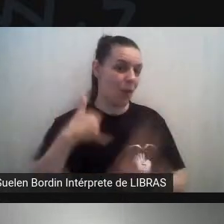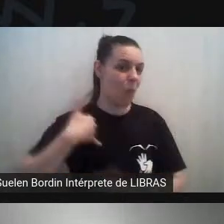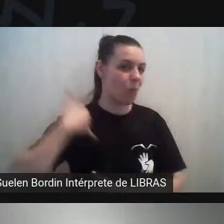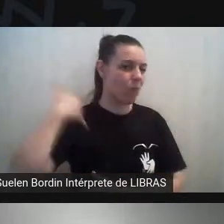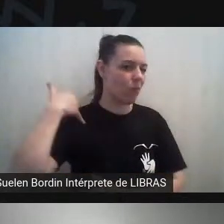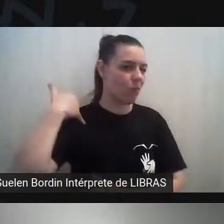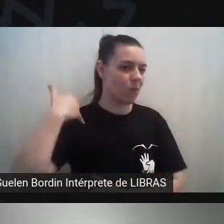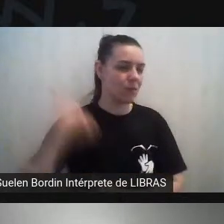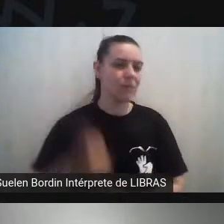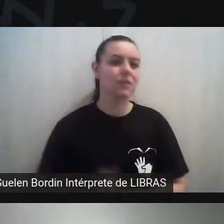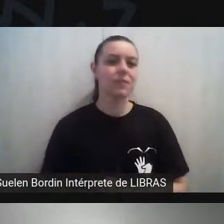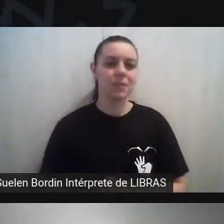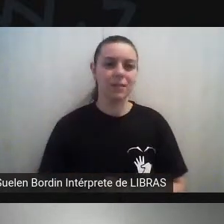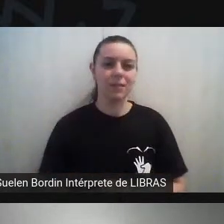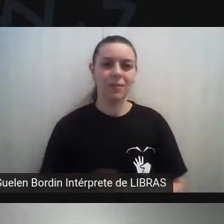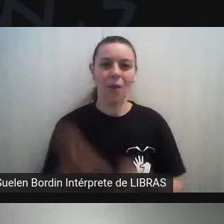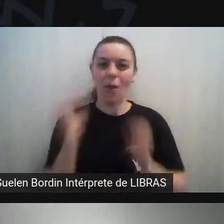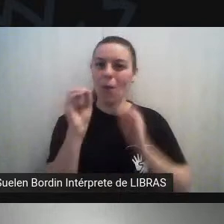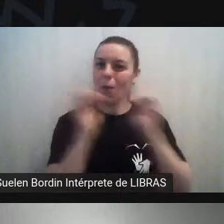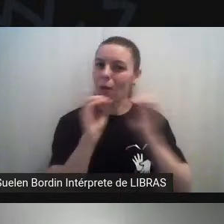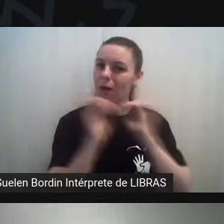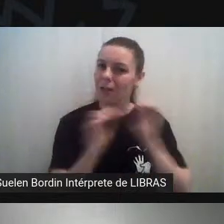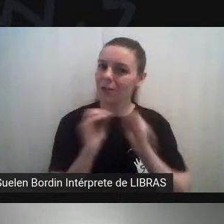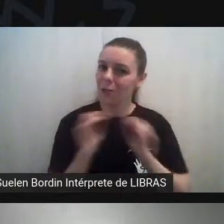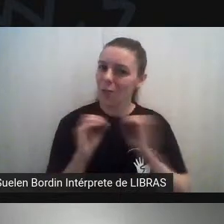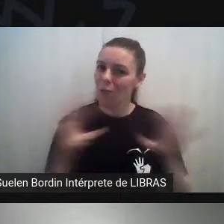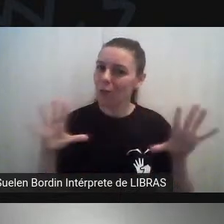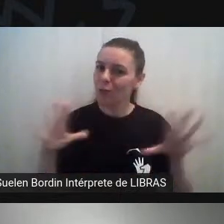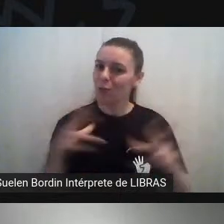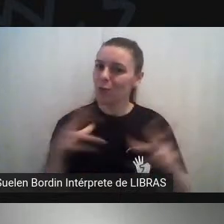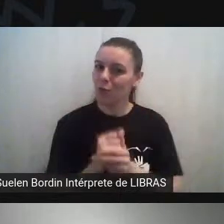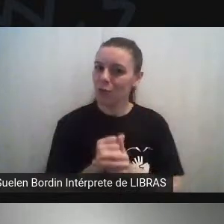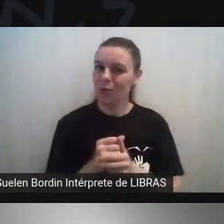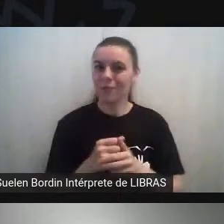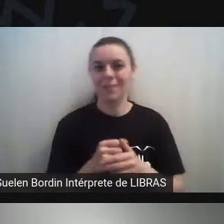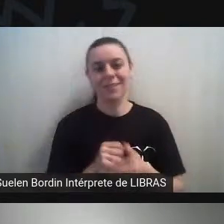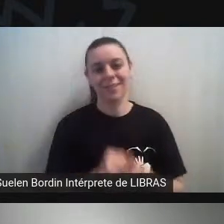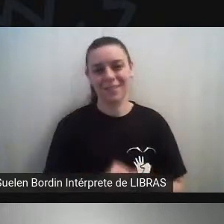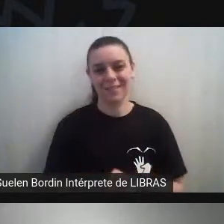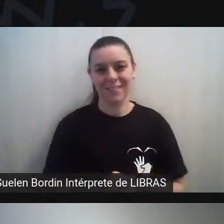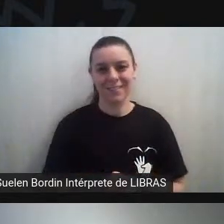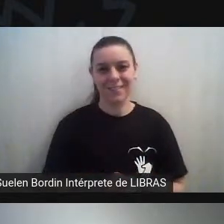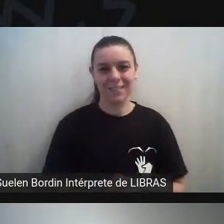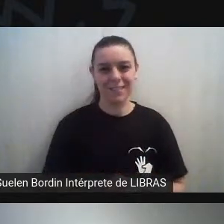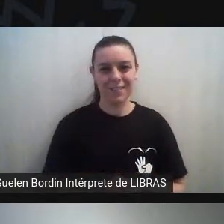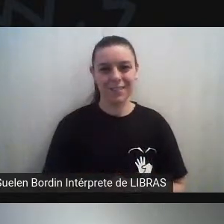Pena que não dá para colocar todo mundo ao mesmo tempo na tela. Fui fazendo um quebra-cabeça aqui, gente.